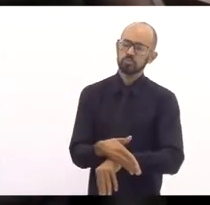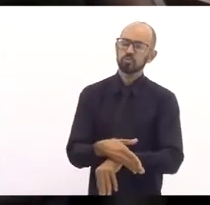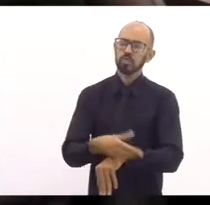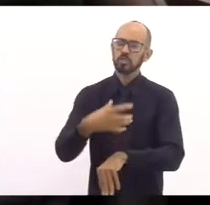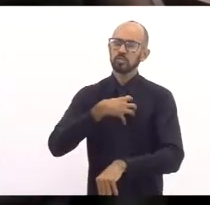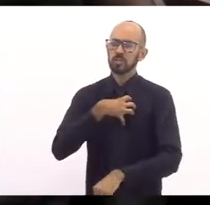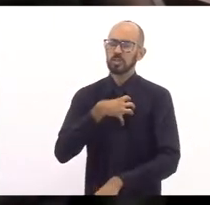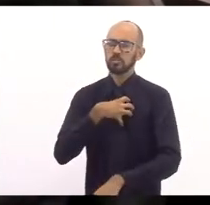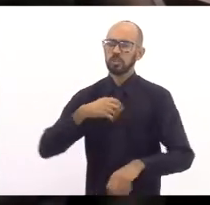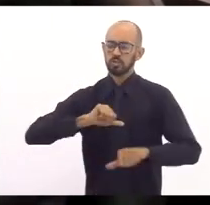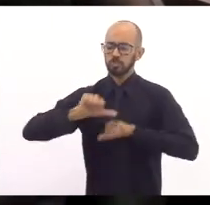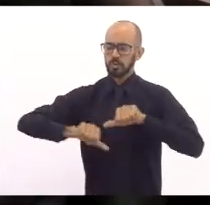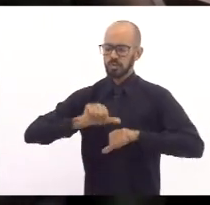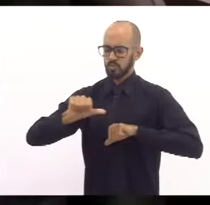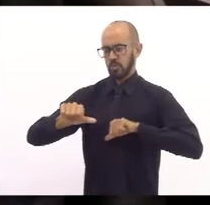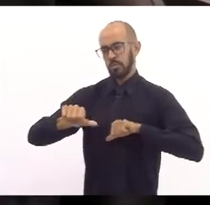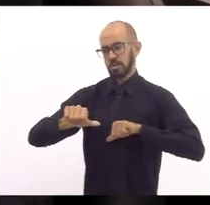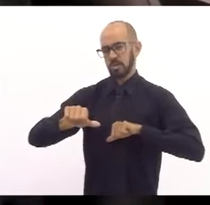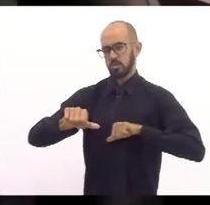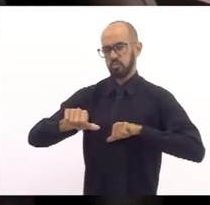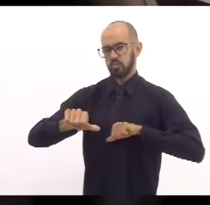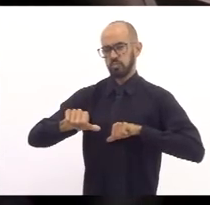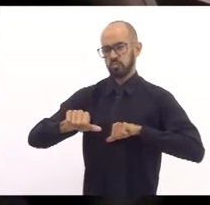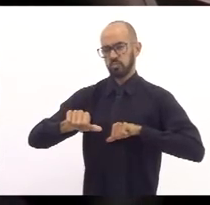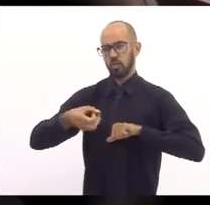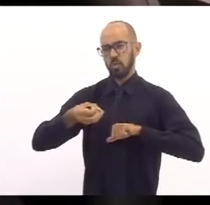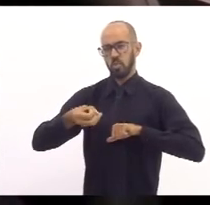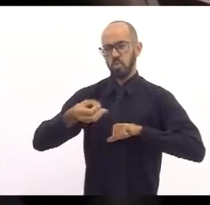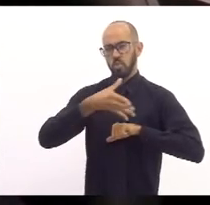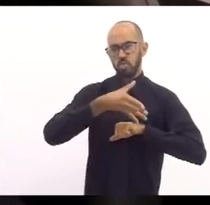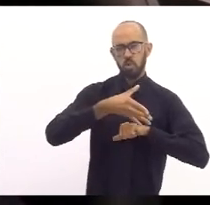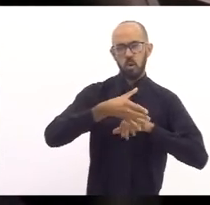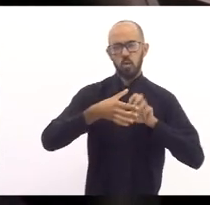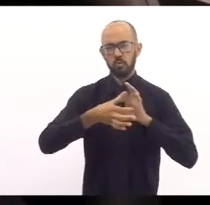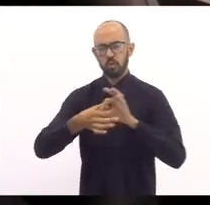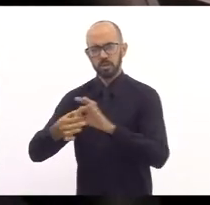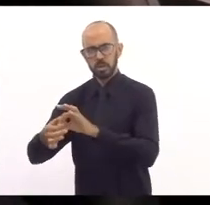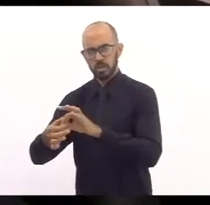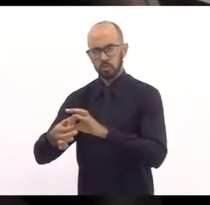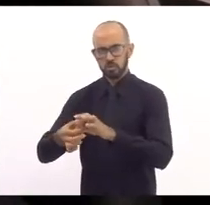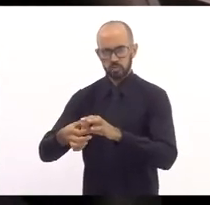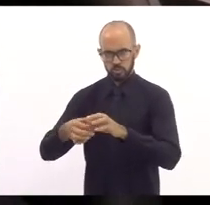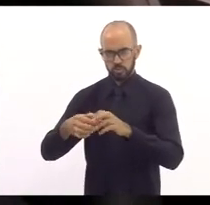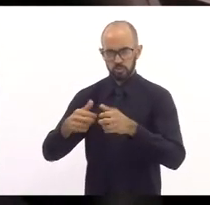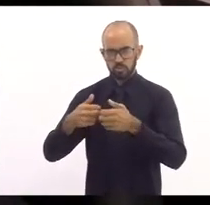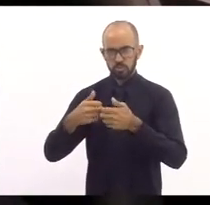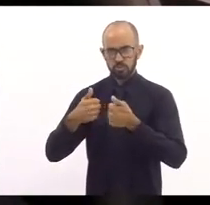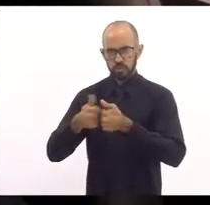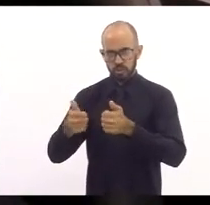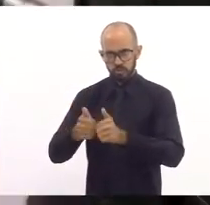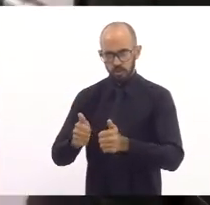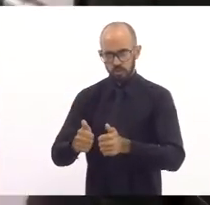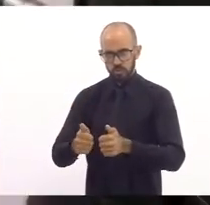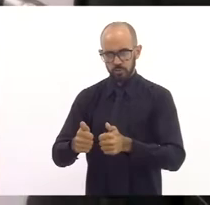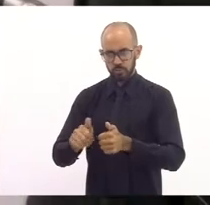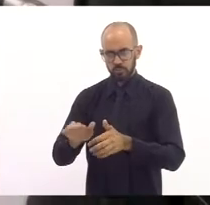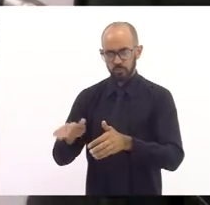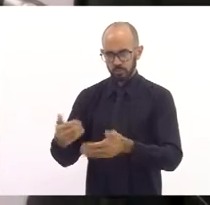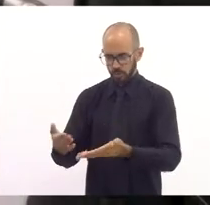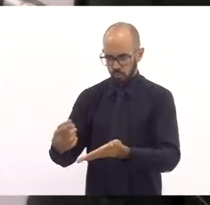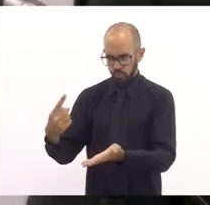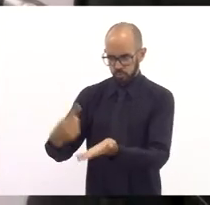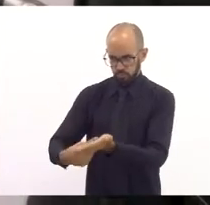sentimento de uma transformação, de algo que passe a ter um novo horizonte de qualidade de serviço de transporte. A fixação de novas tarifas está adiada sine